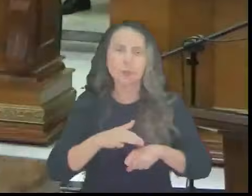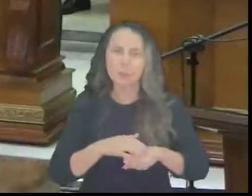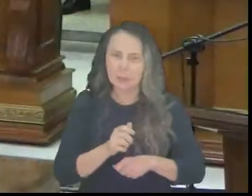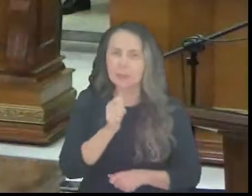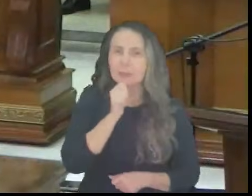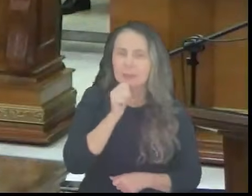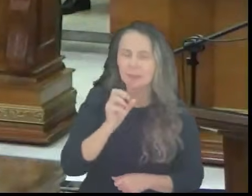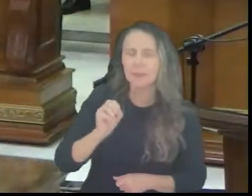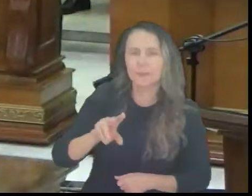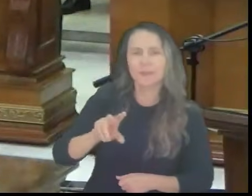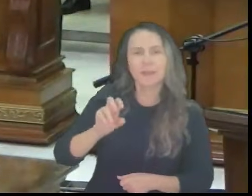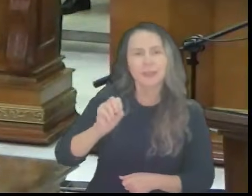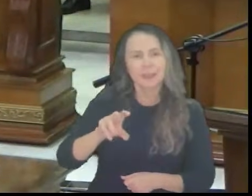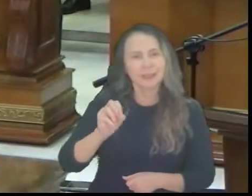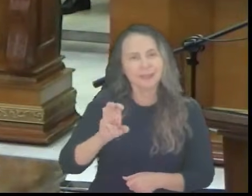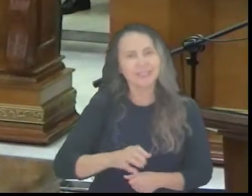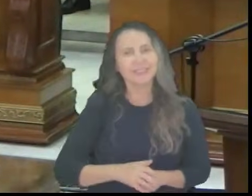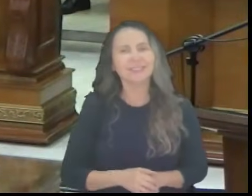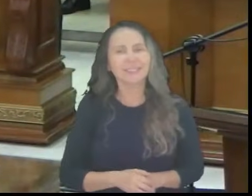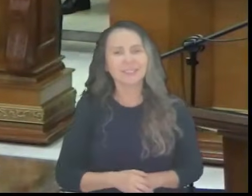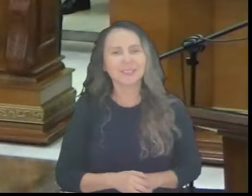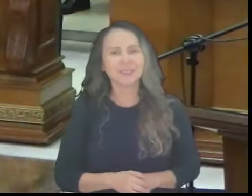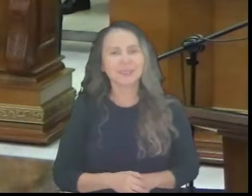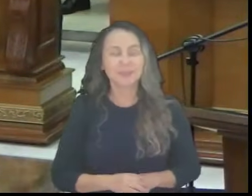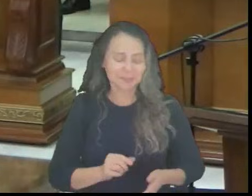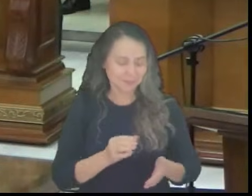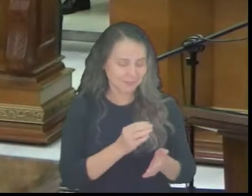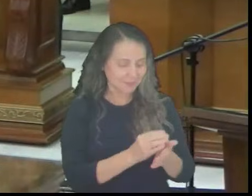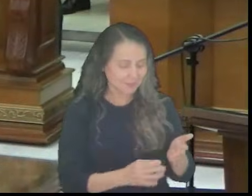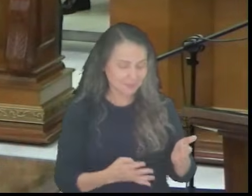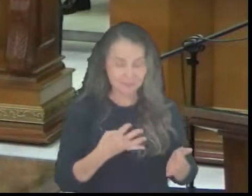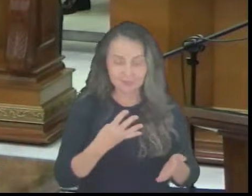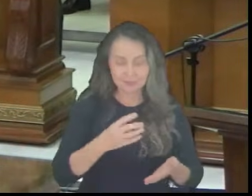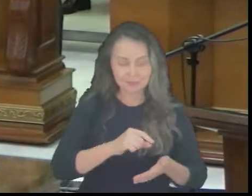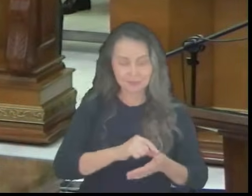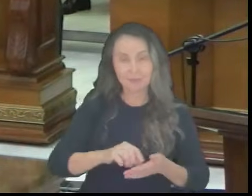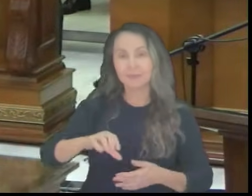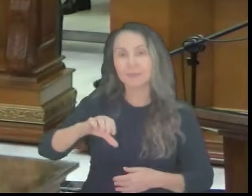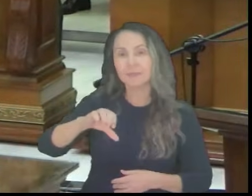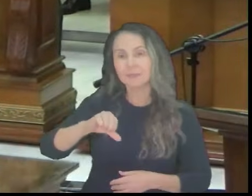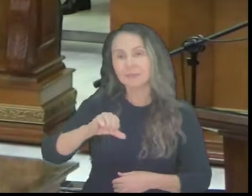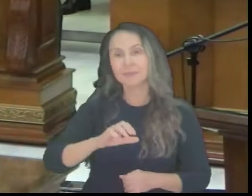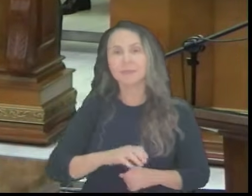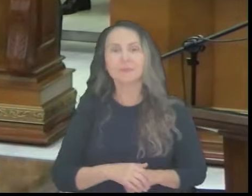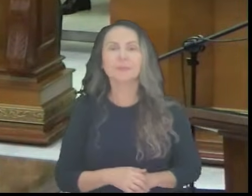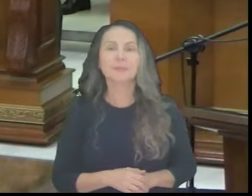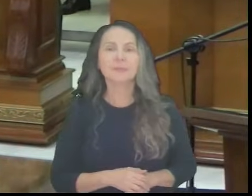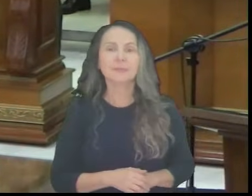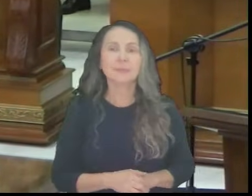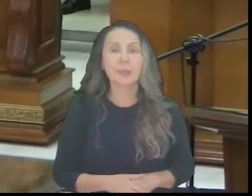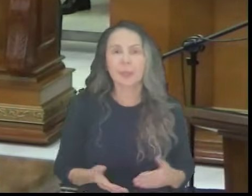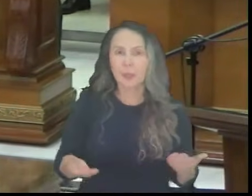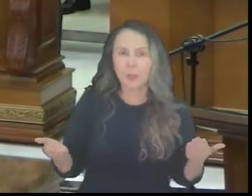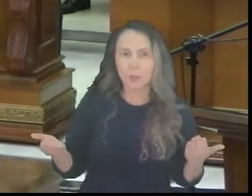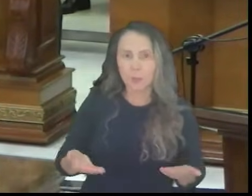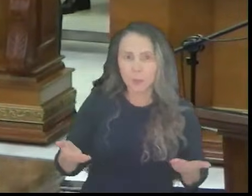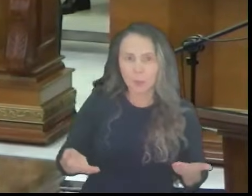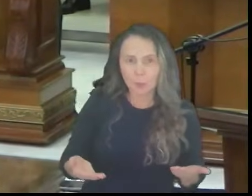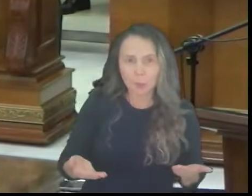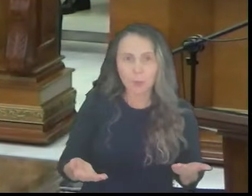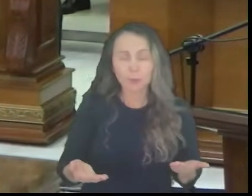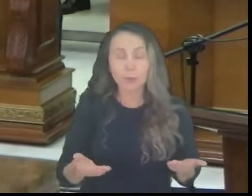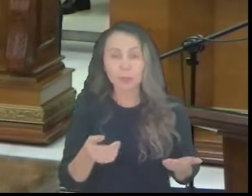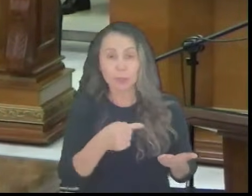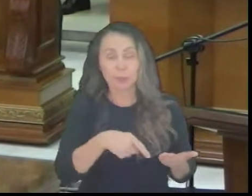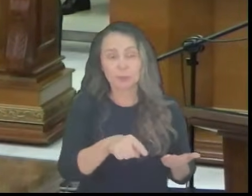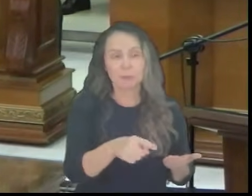chamada virose. 4 e 9, veja aí, por favor. Visto que hoje somos